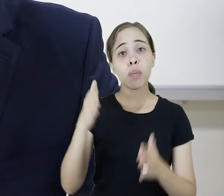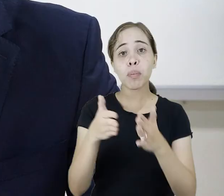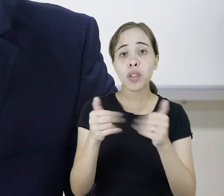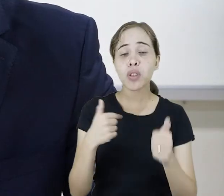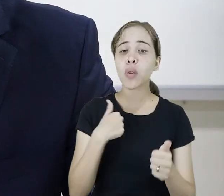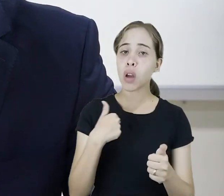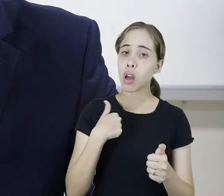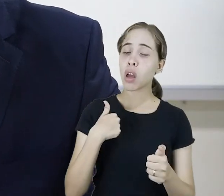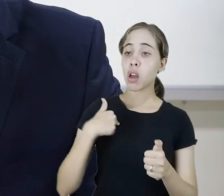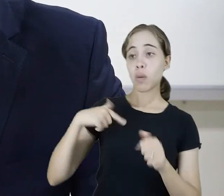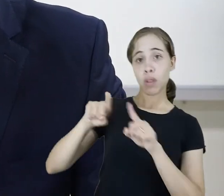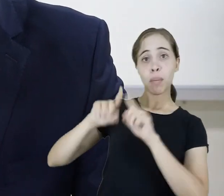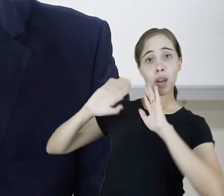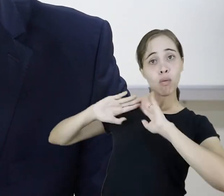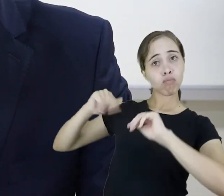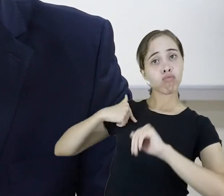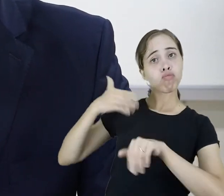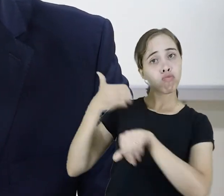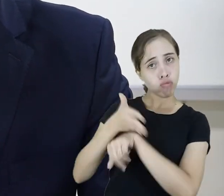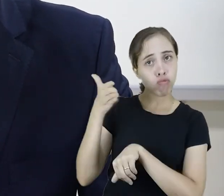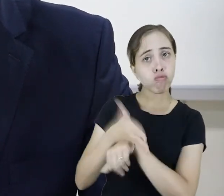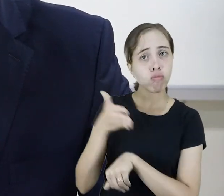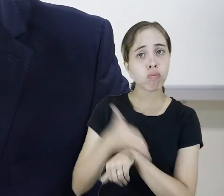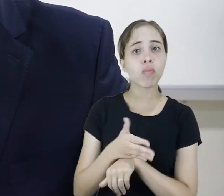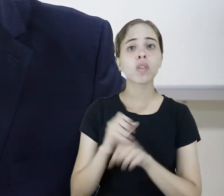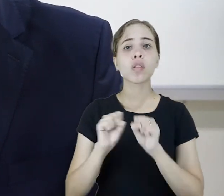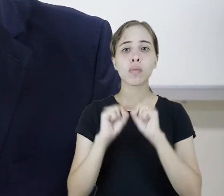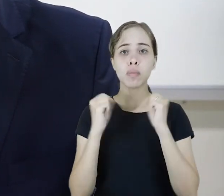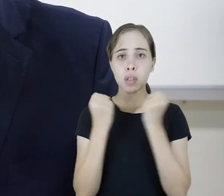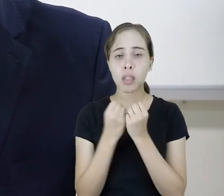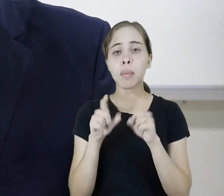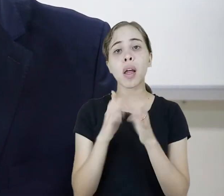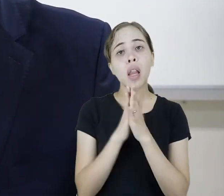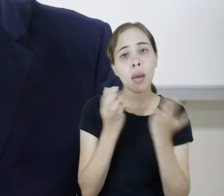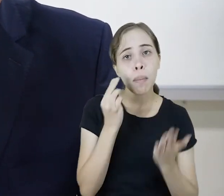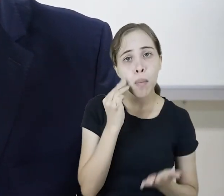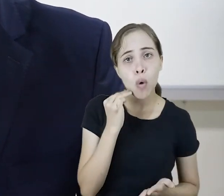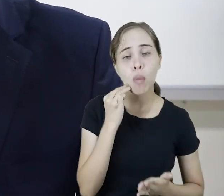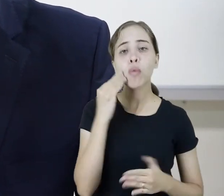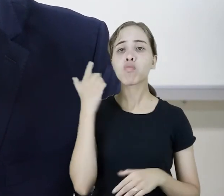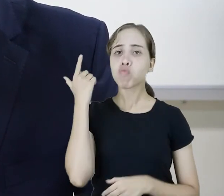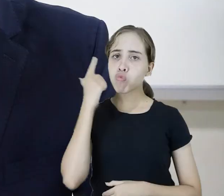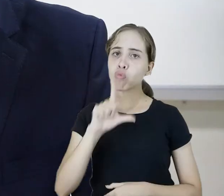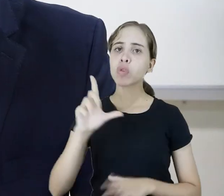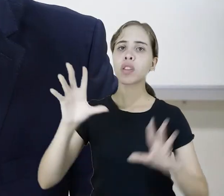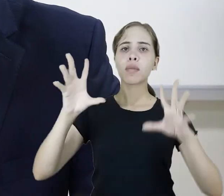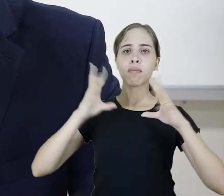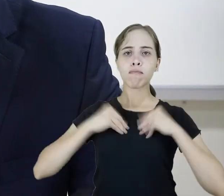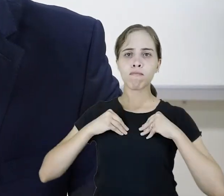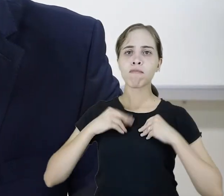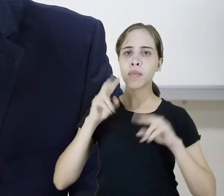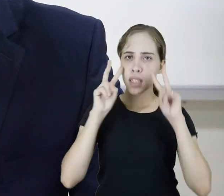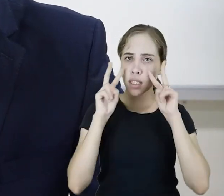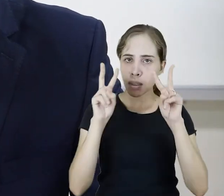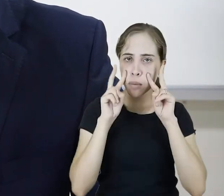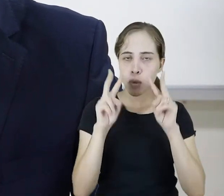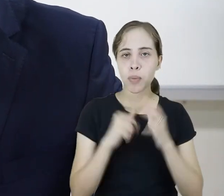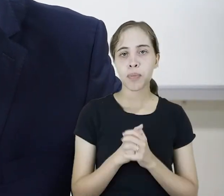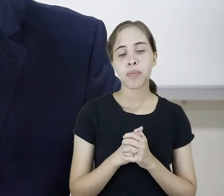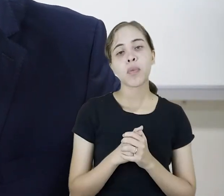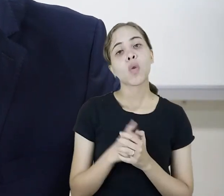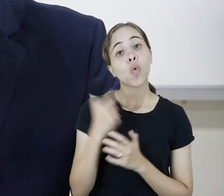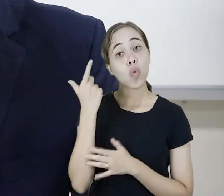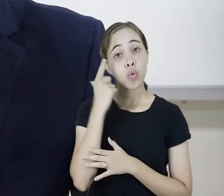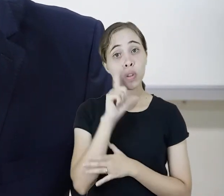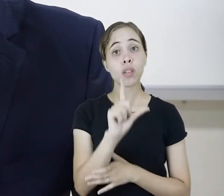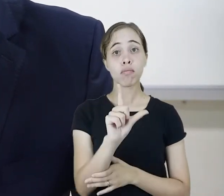eu participasse ativamente de meu estudo do livro de Mórmon para adquirir meu testemunho, e